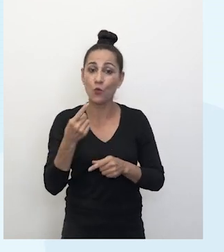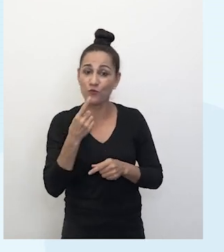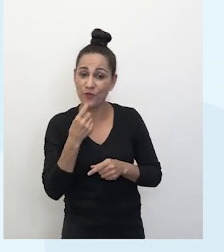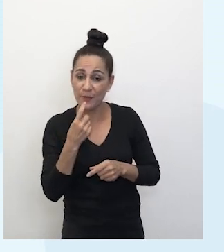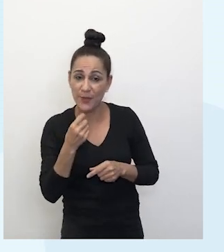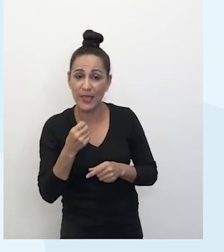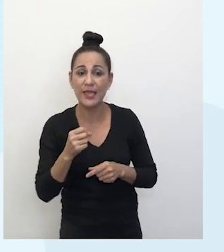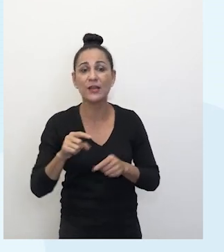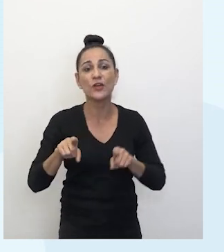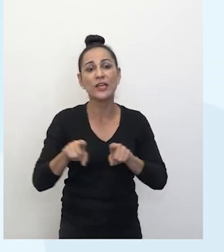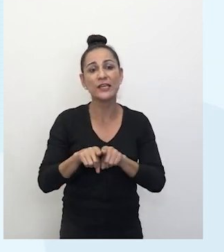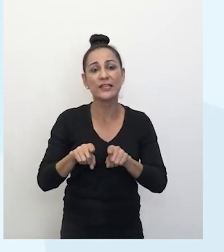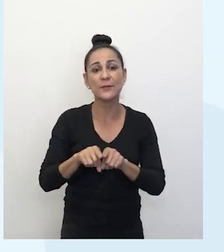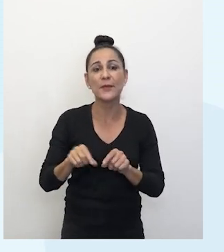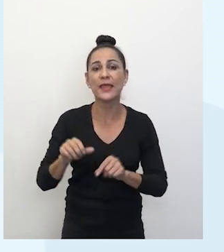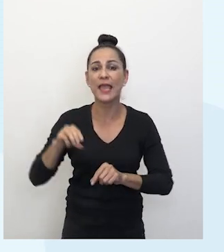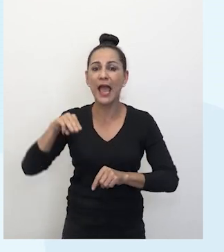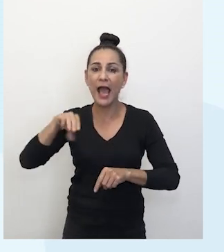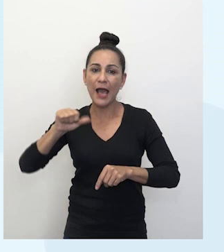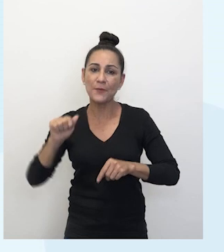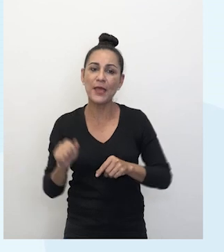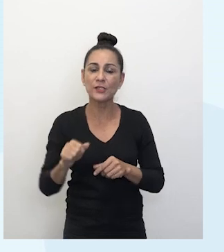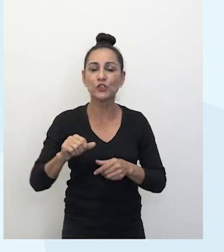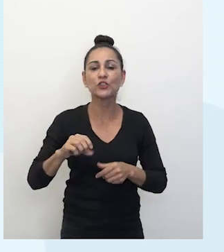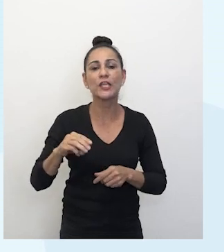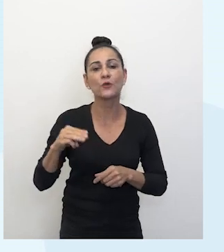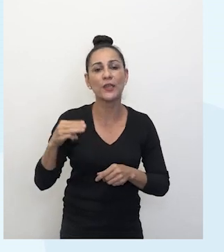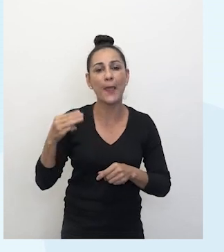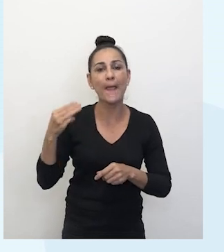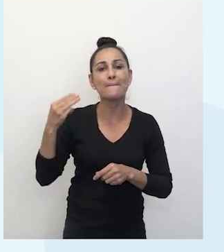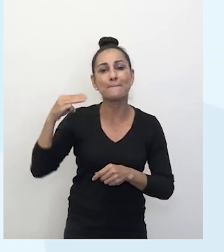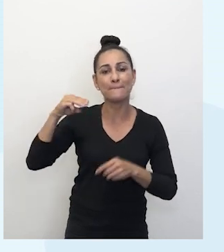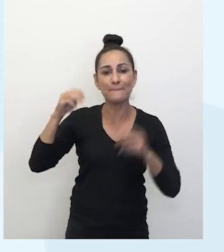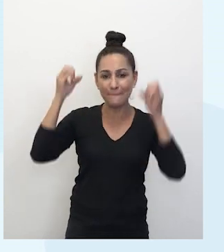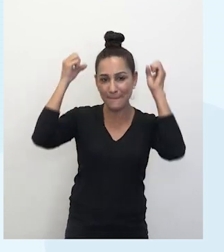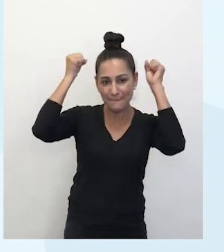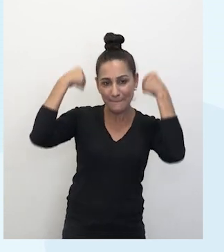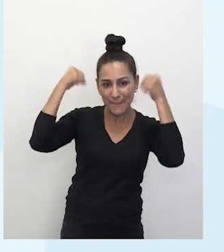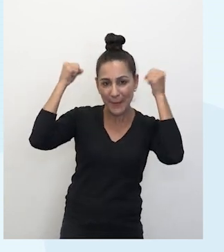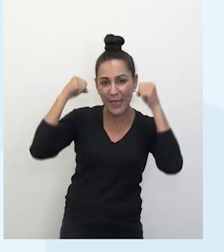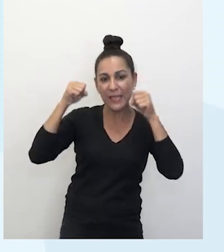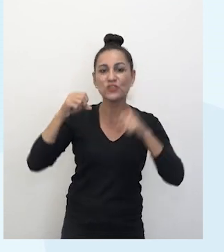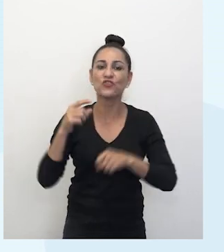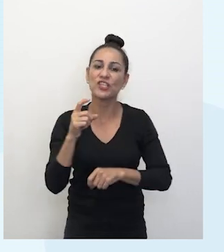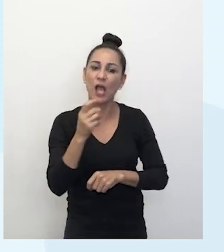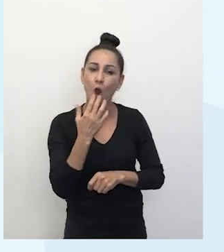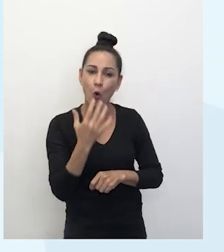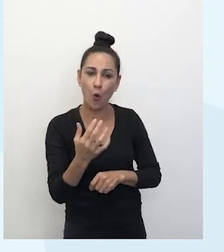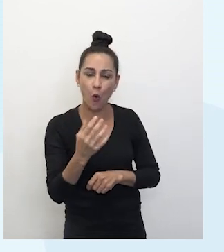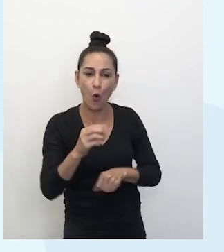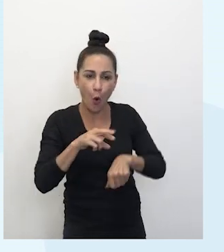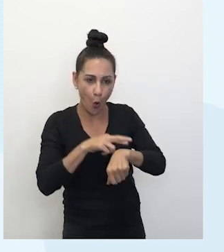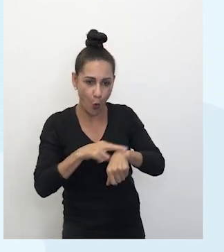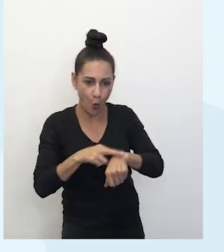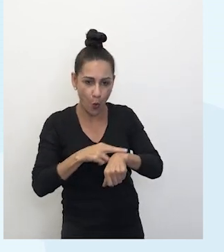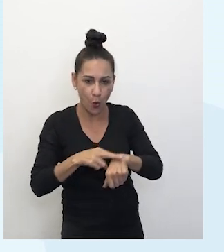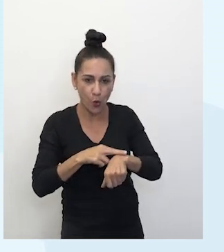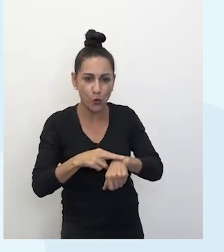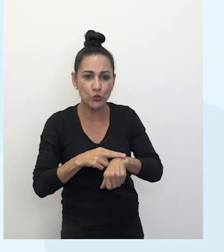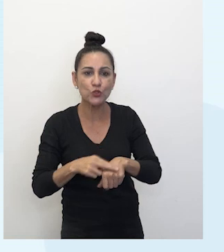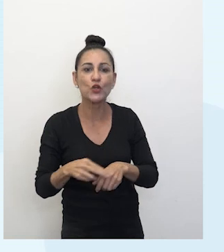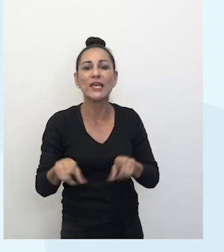América Platina aí nós temos em 31 México que está lá em roxo nós temos América Central Continental